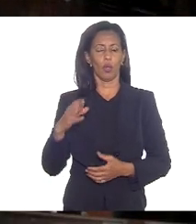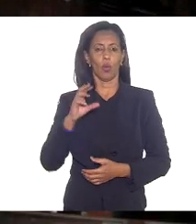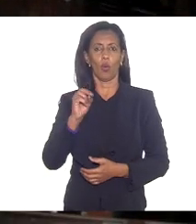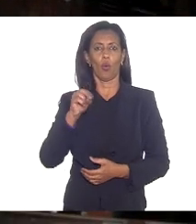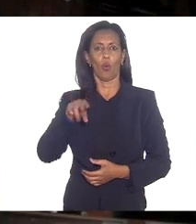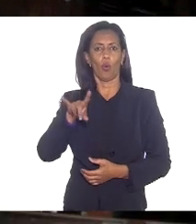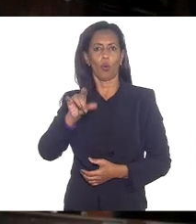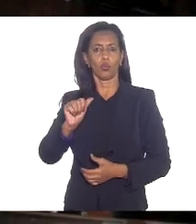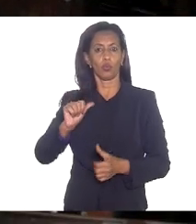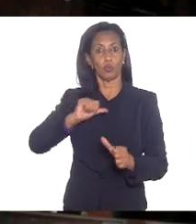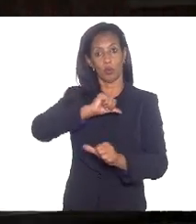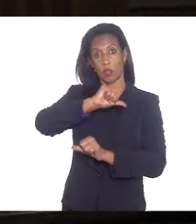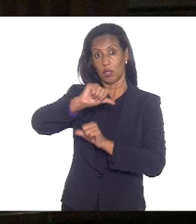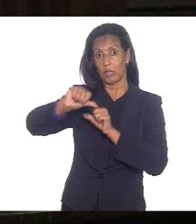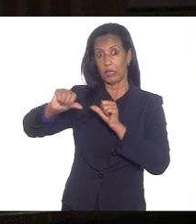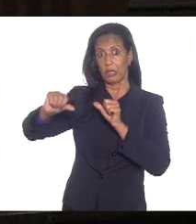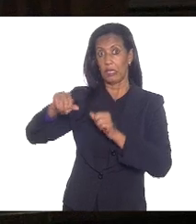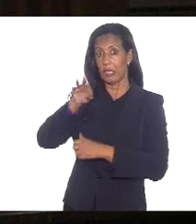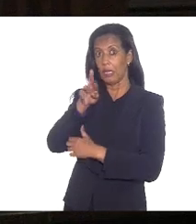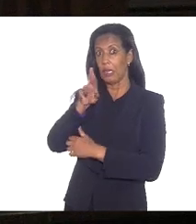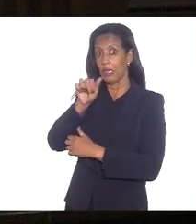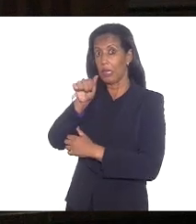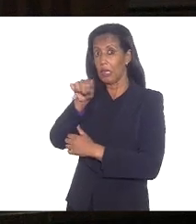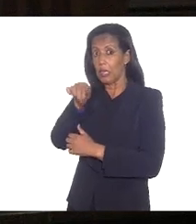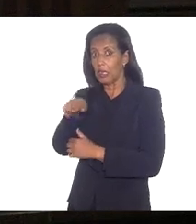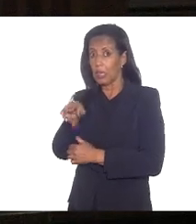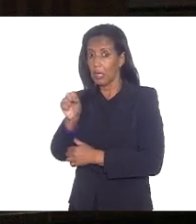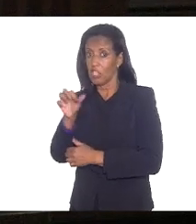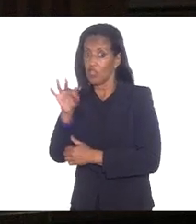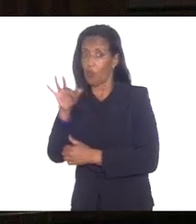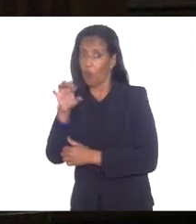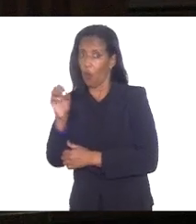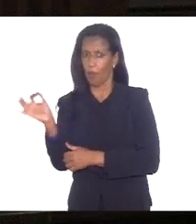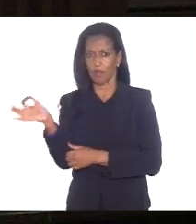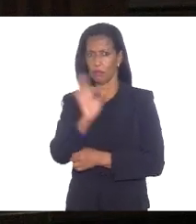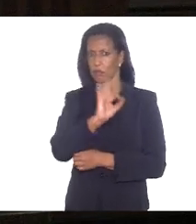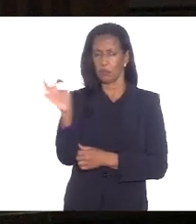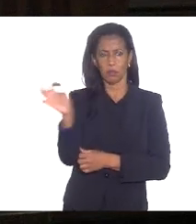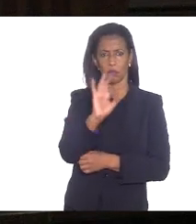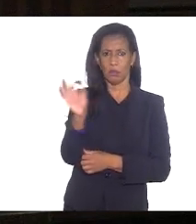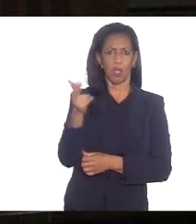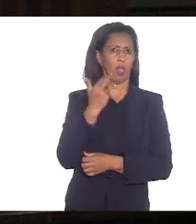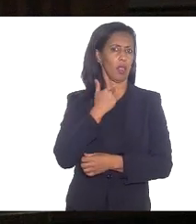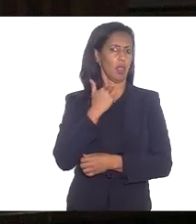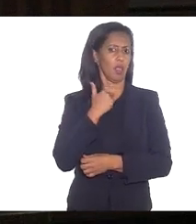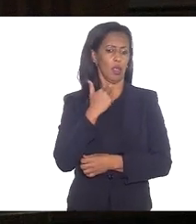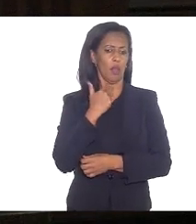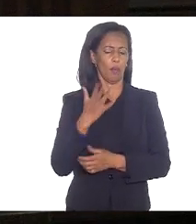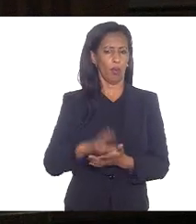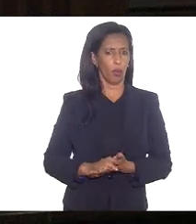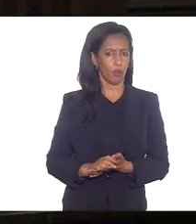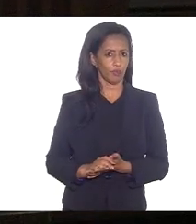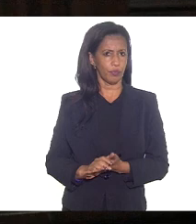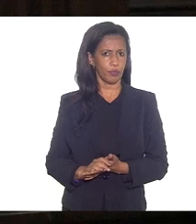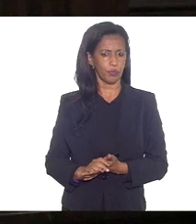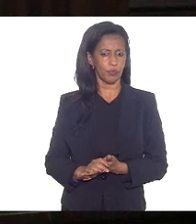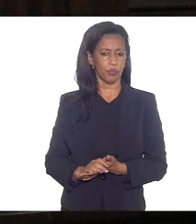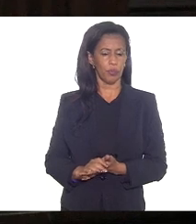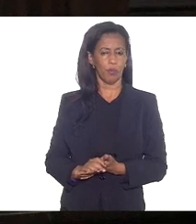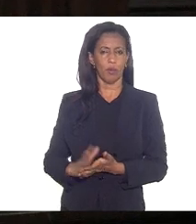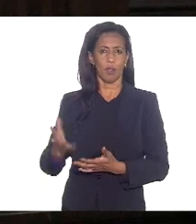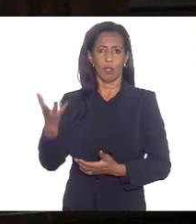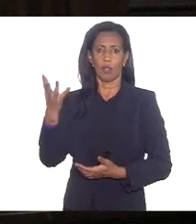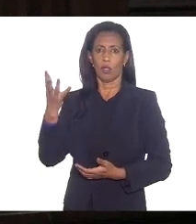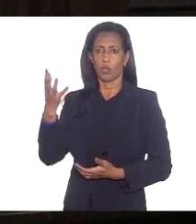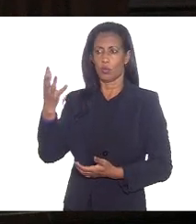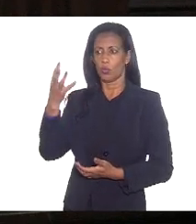homofóbicas e transfóbicas, em hipótese alguma, poderá coarctar, restringir